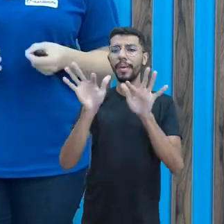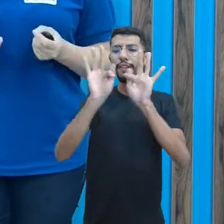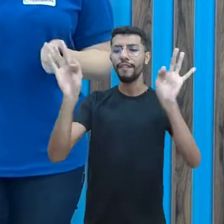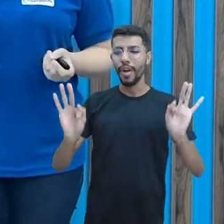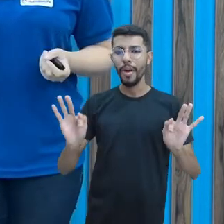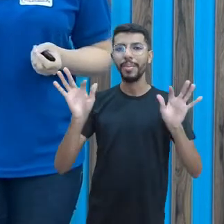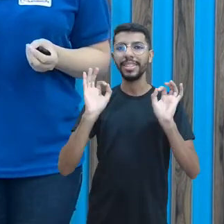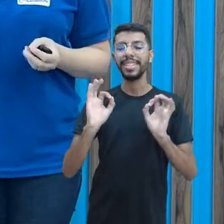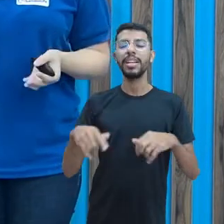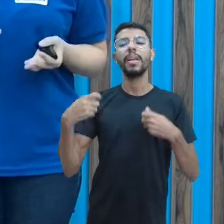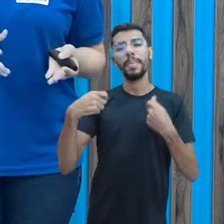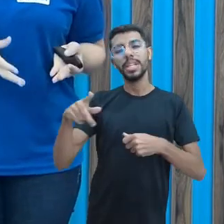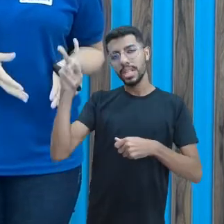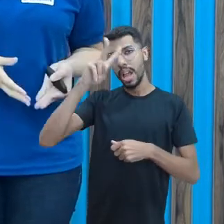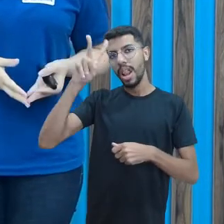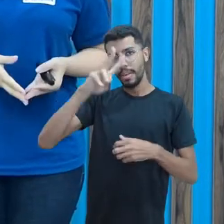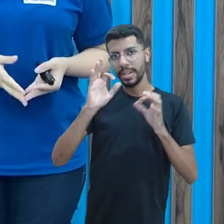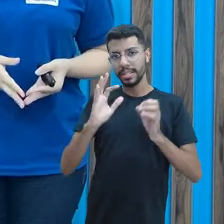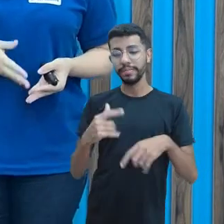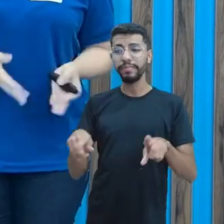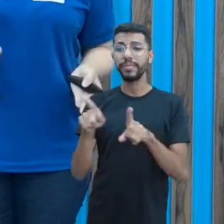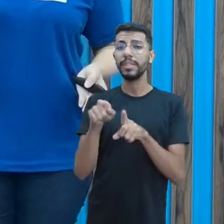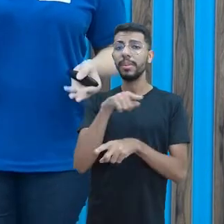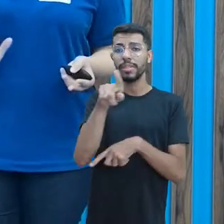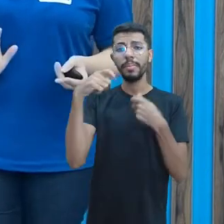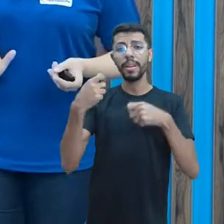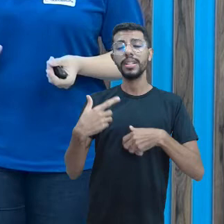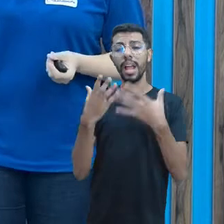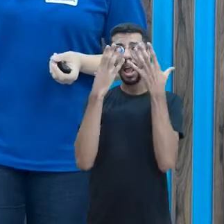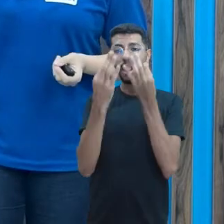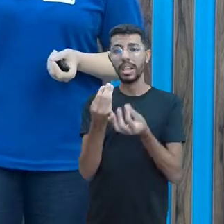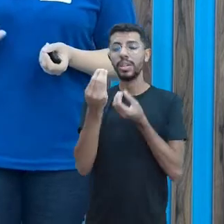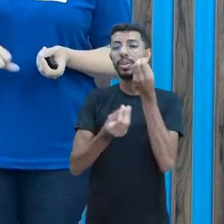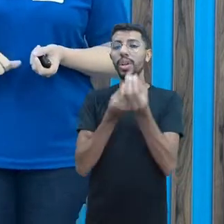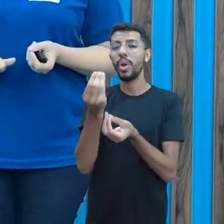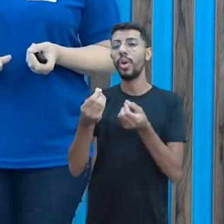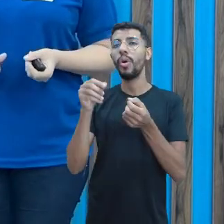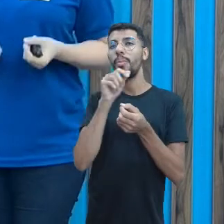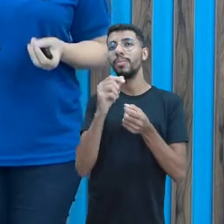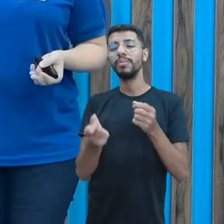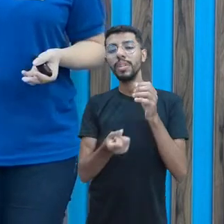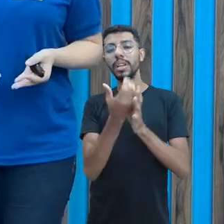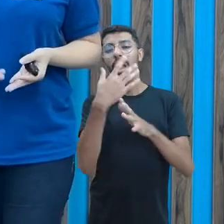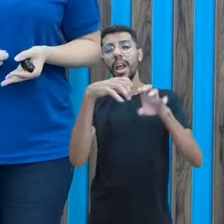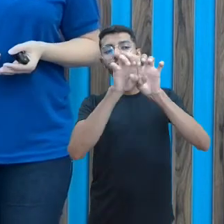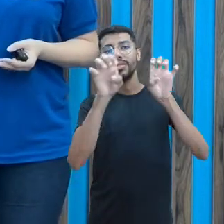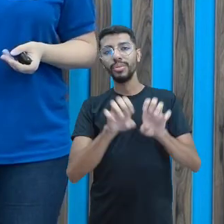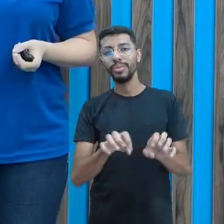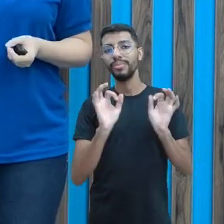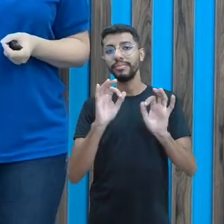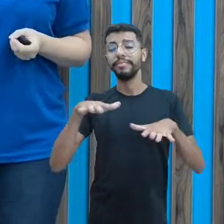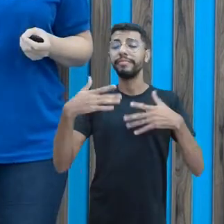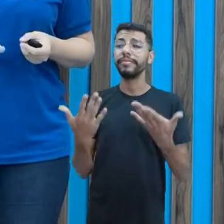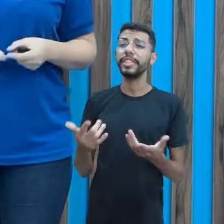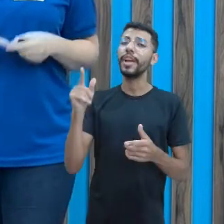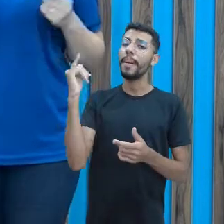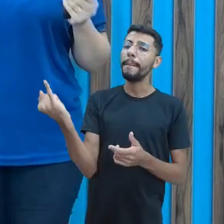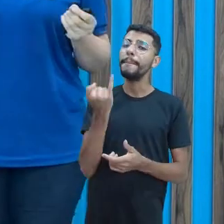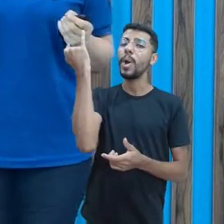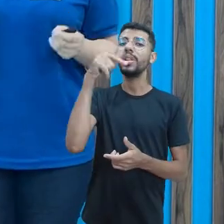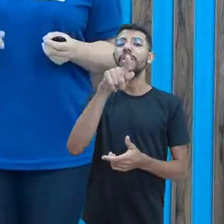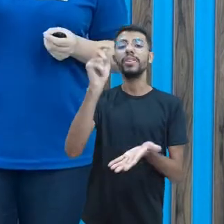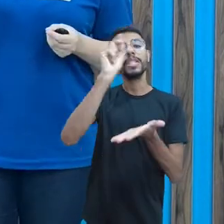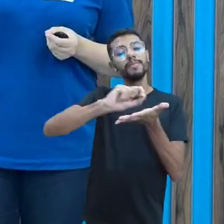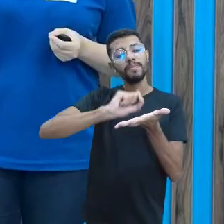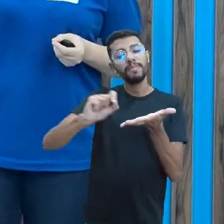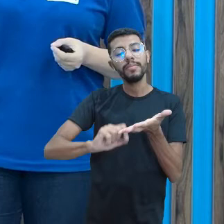precisam ser lembradas e você precisa prestar atenção como a gente está compondo aquela estrutura ali. Daí é importante que você faça as suas anotações